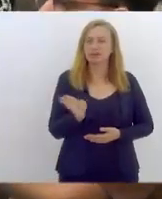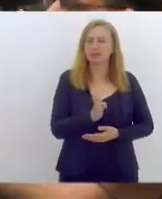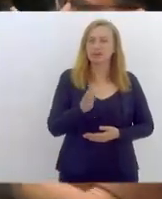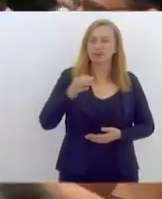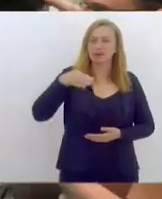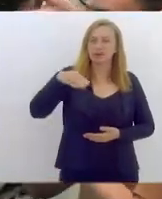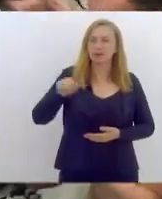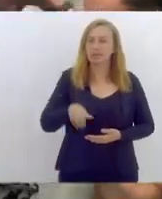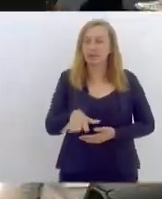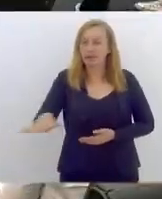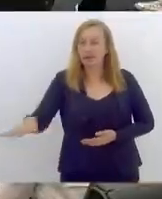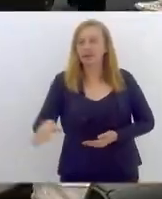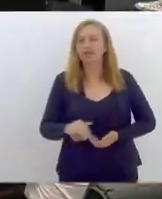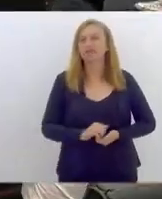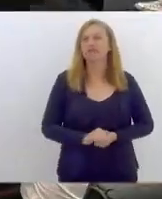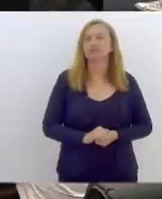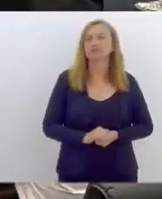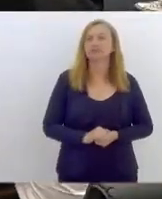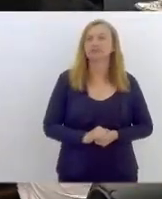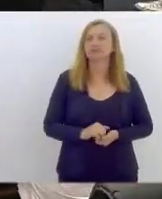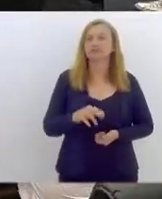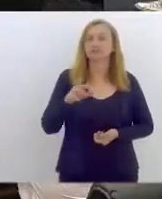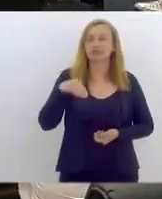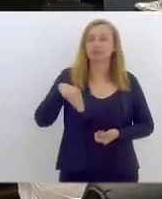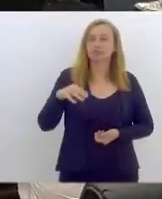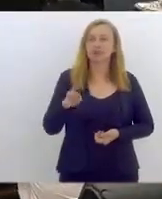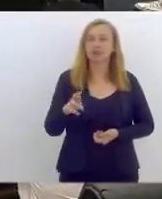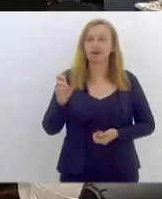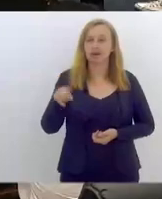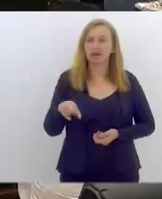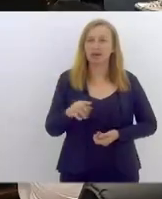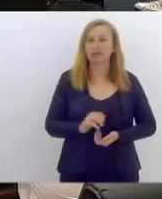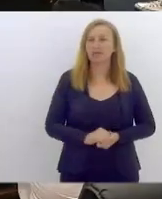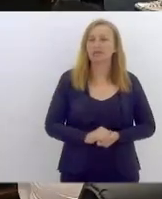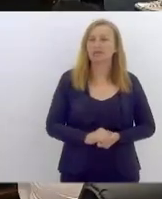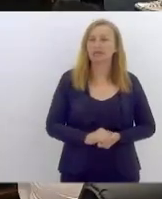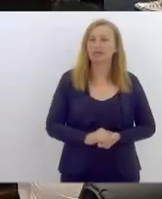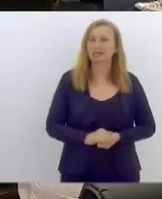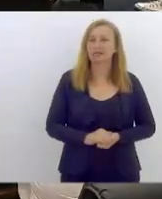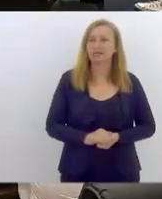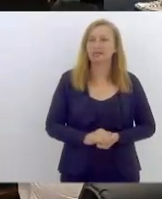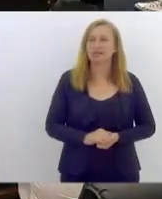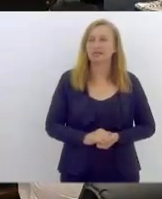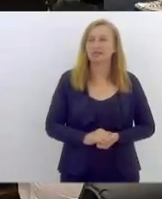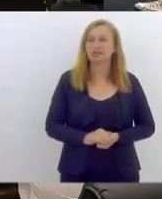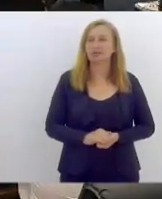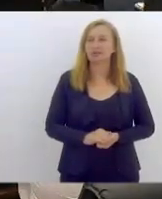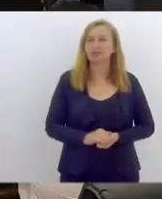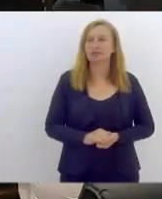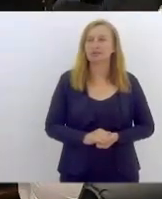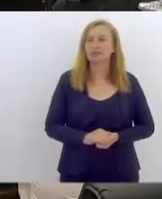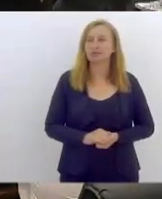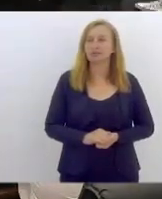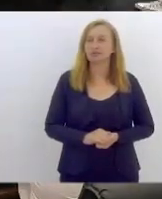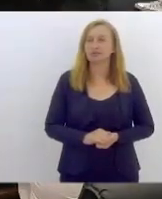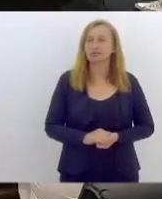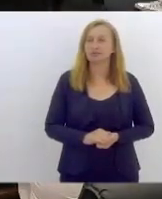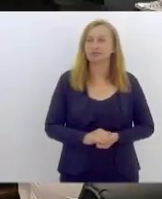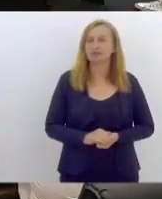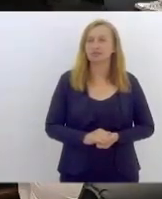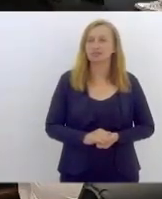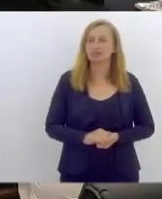obrigada. Luyara, por favor, aqui do lado dele, para fazer a fotinha. Obrigada. Linda.